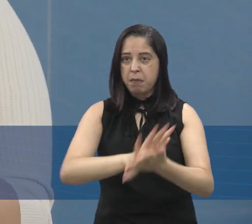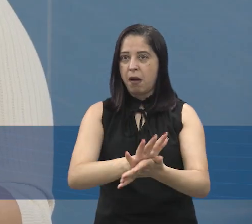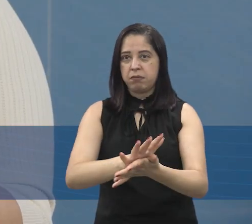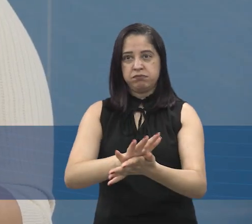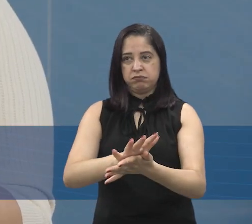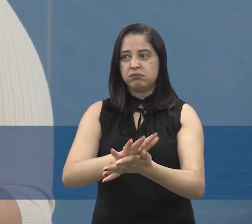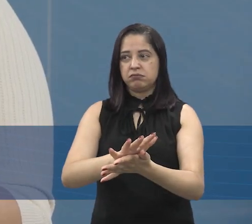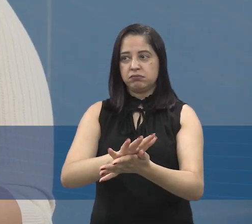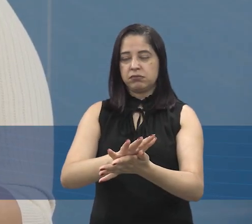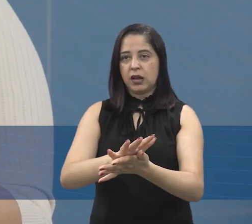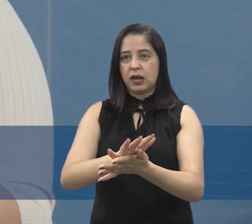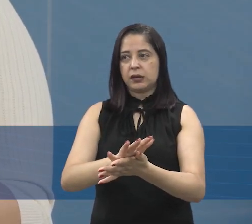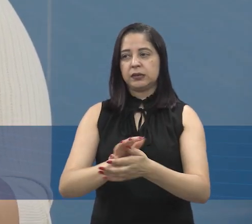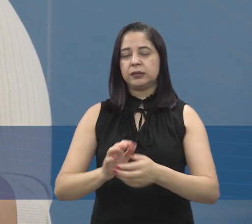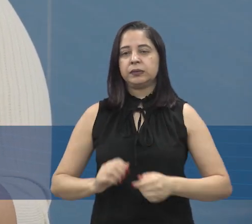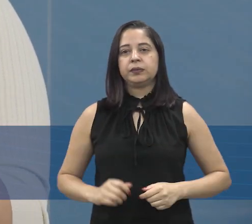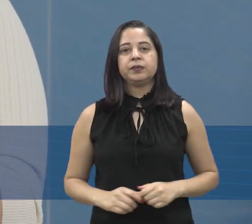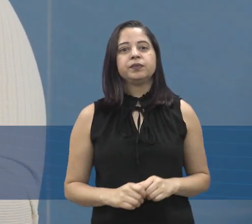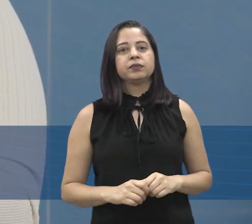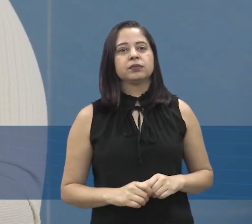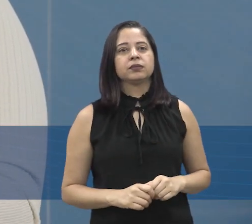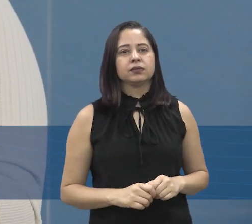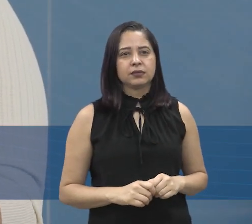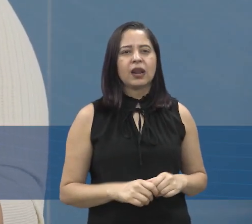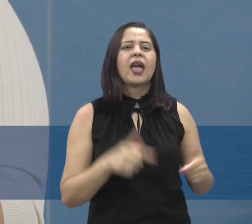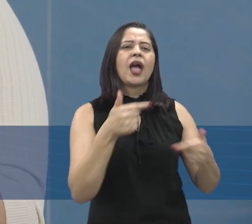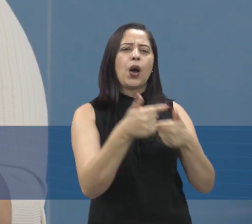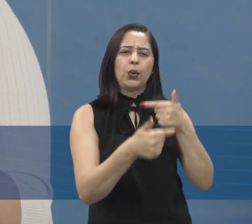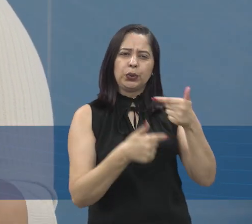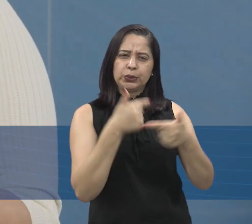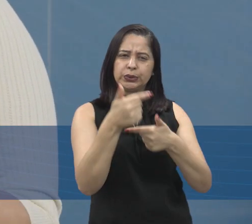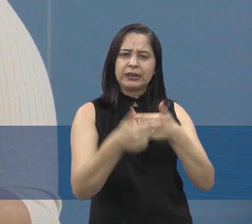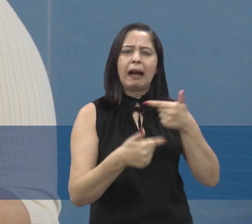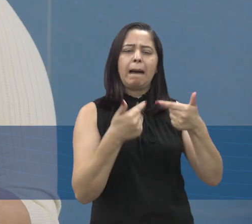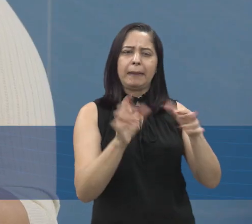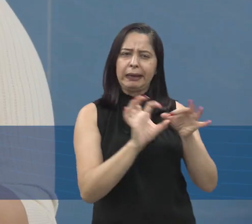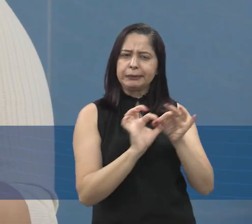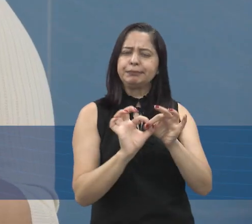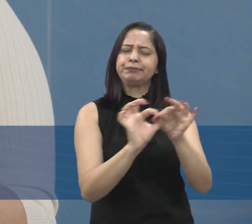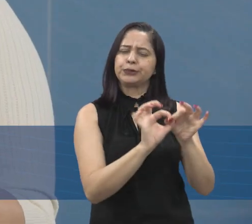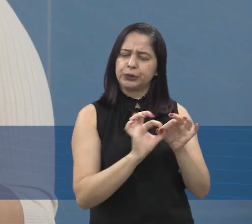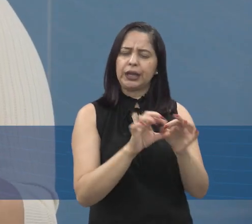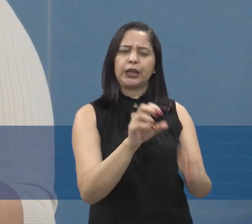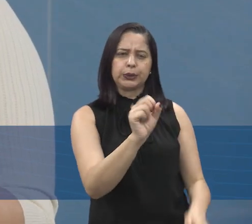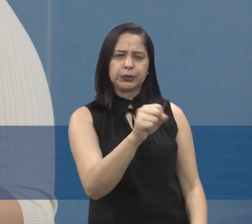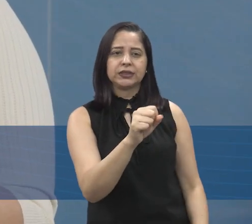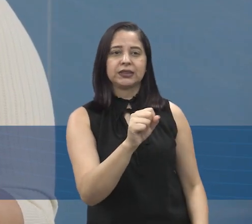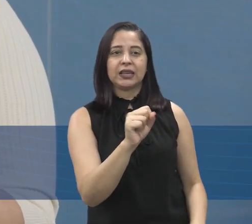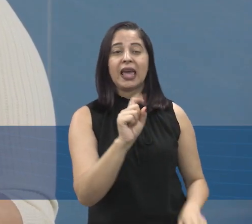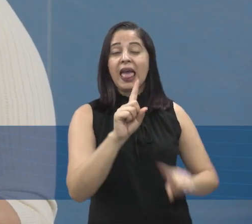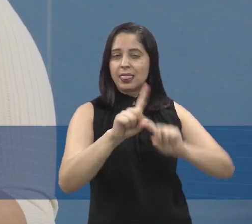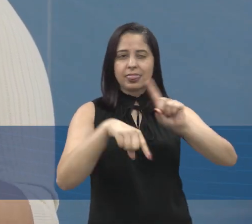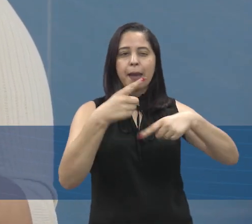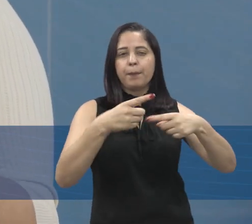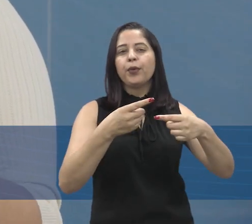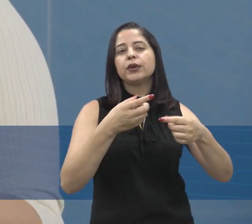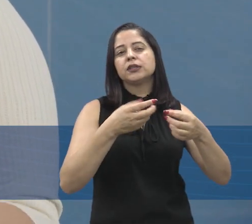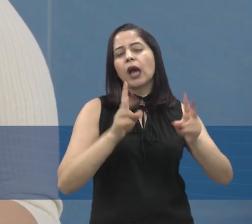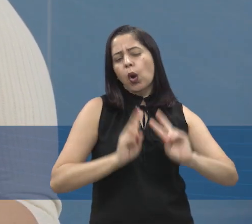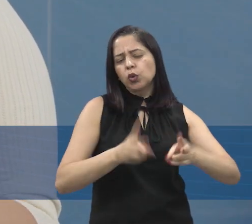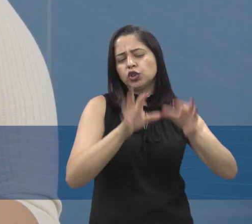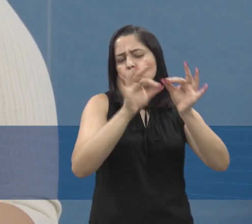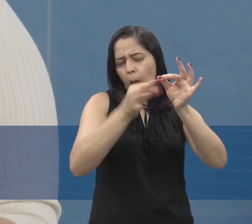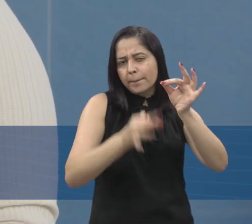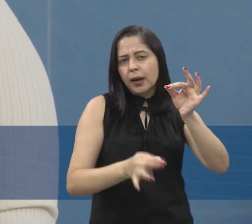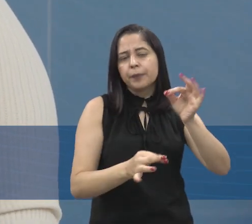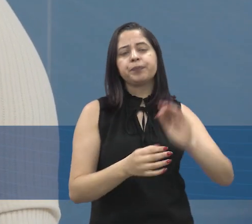socioambiental em praticar um turismo que não agrida na sua própria comunidade, nem seu próprio patrimônio